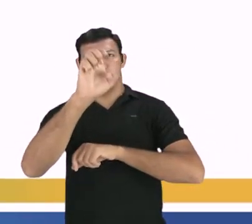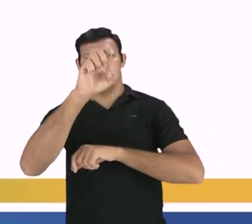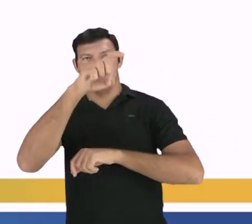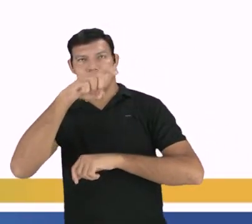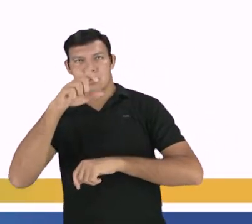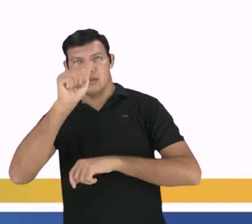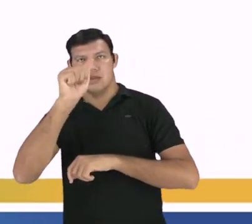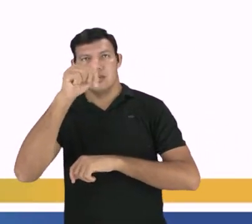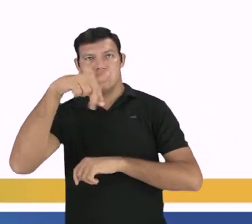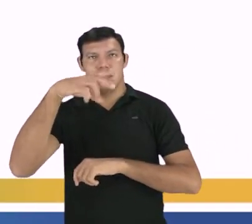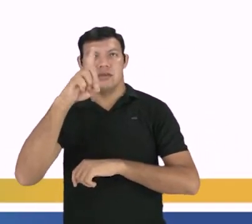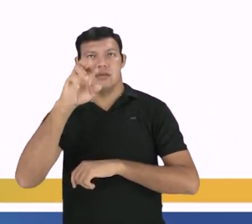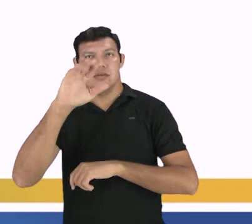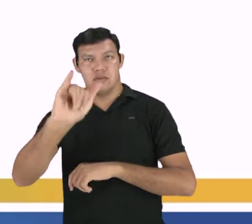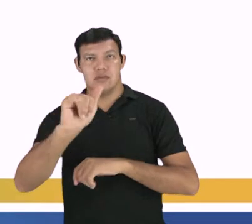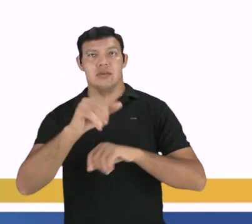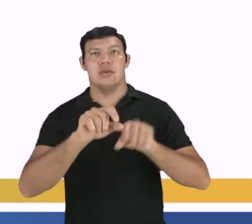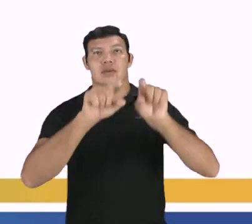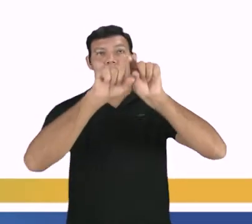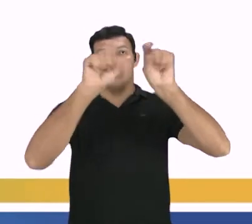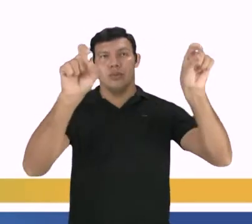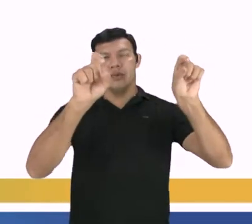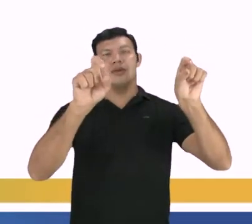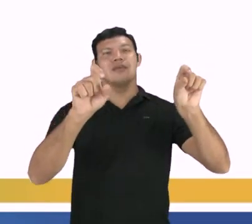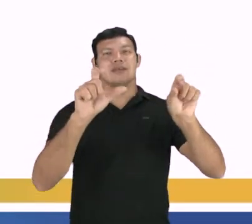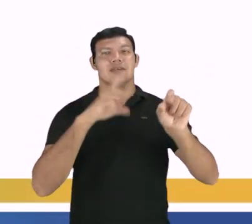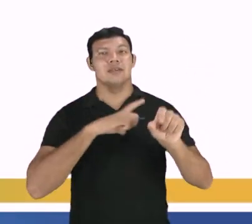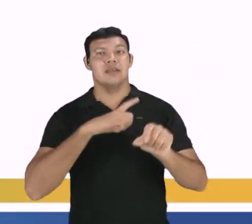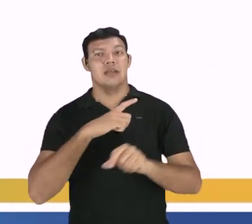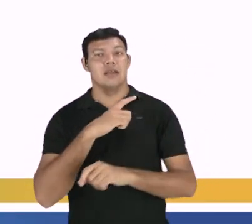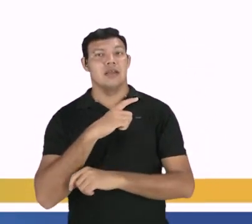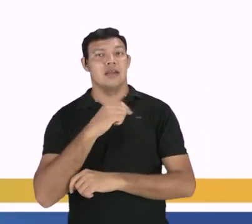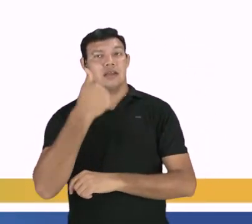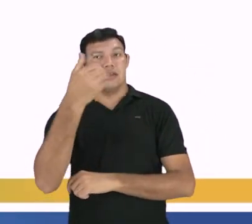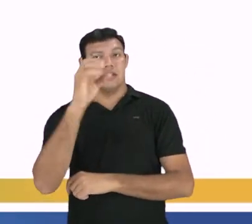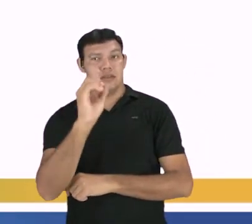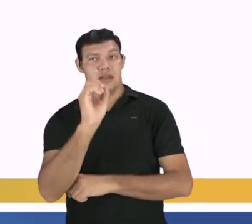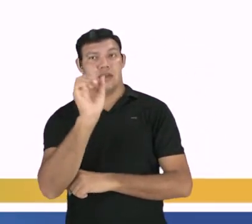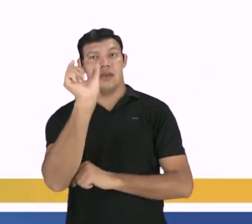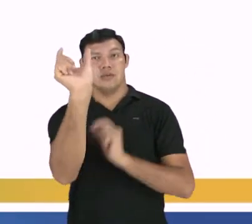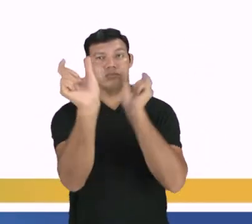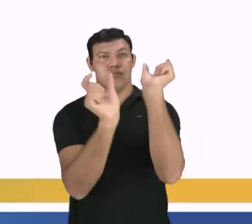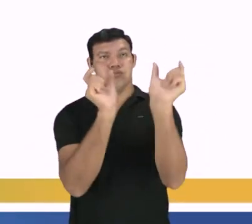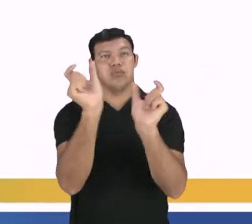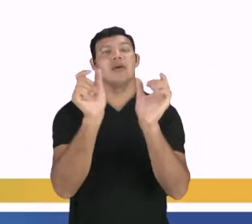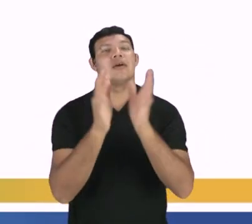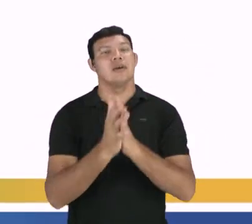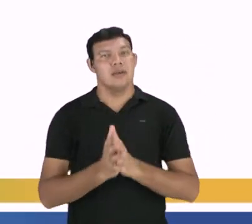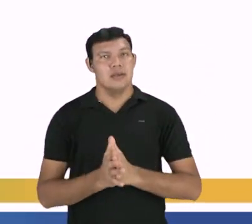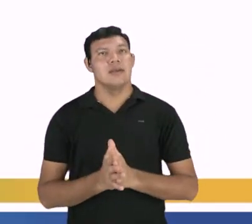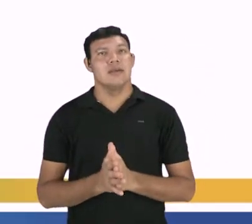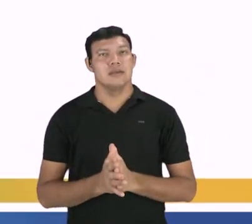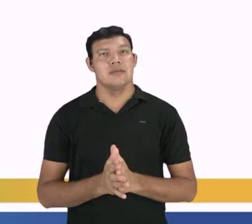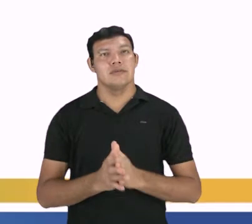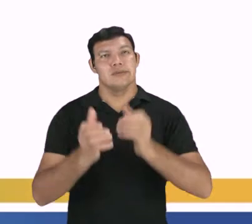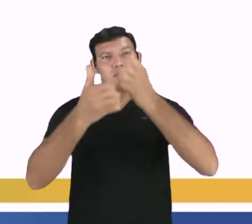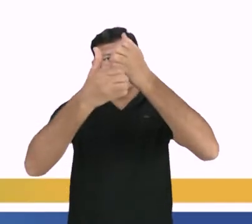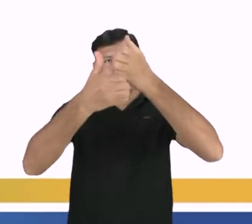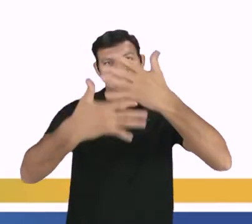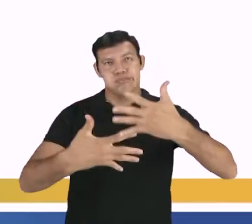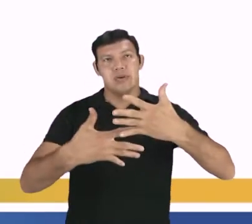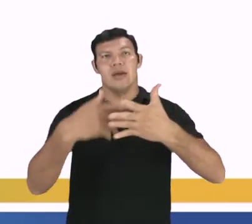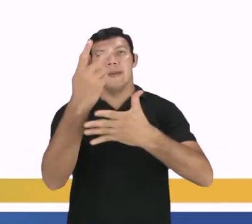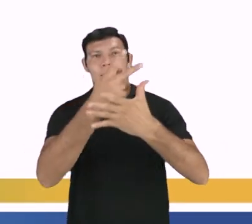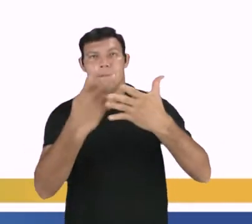com essa classificação são compostos por 10 sílabas poéticas, sendo o segundo verso mais longo de uma poesia